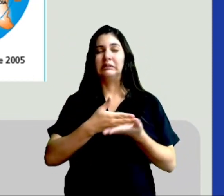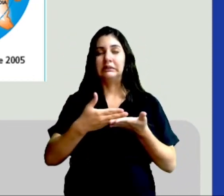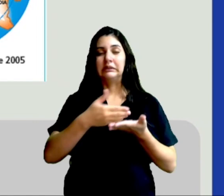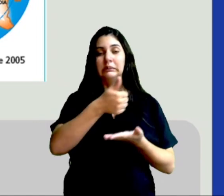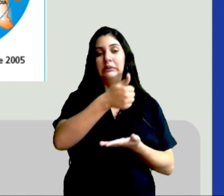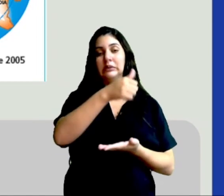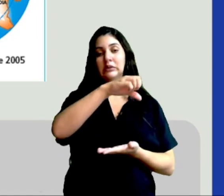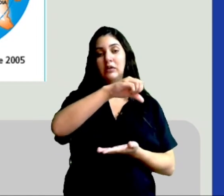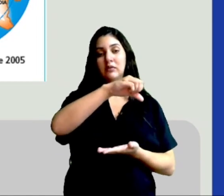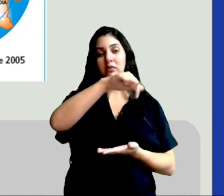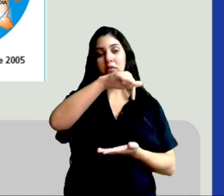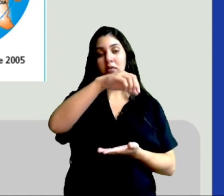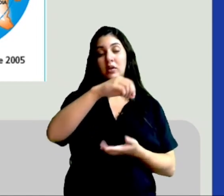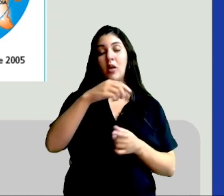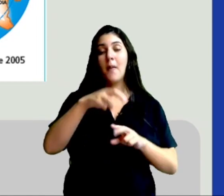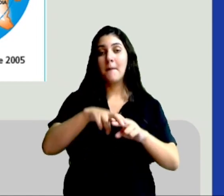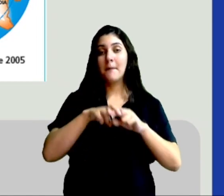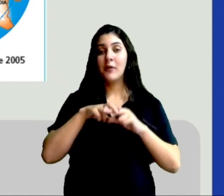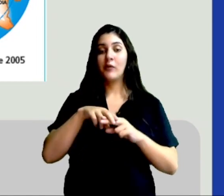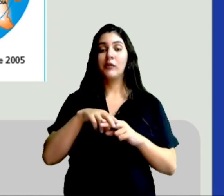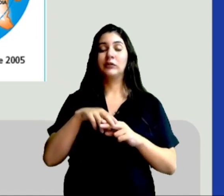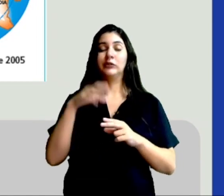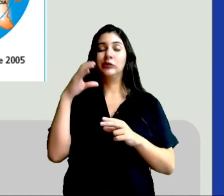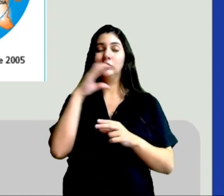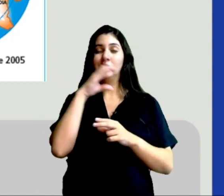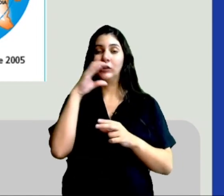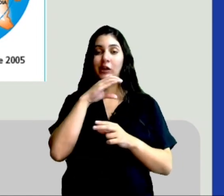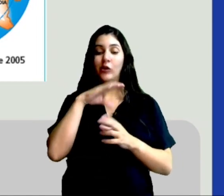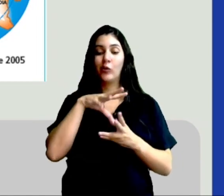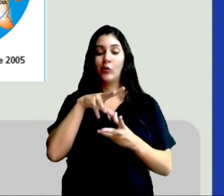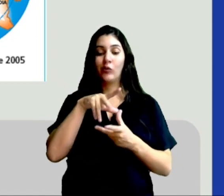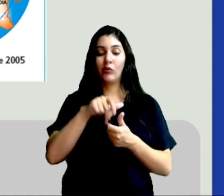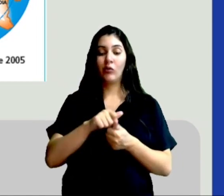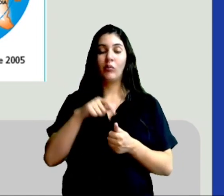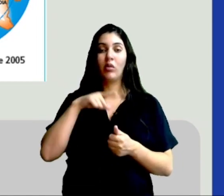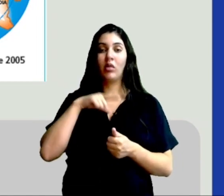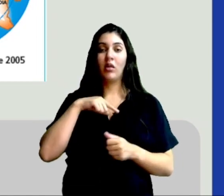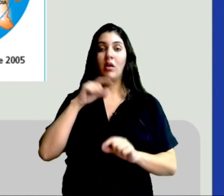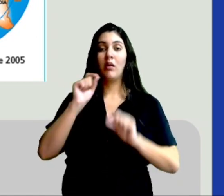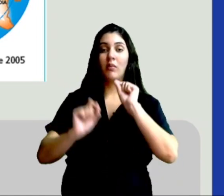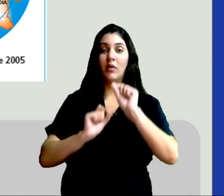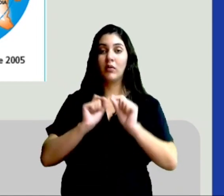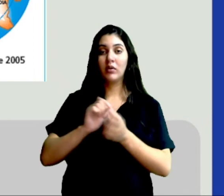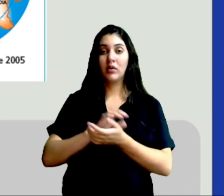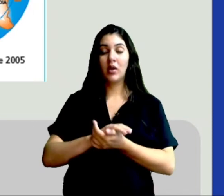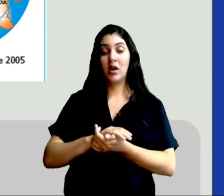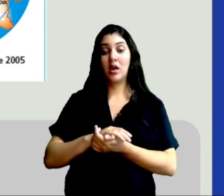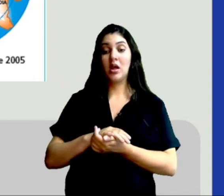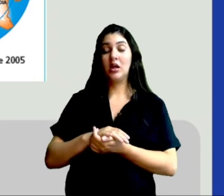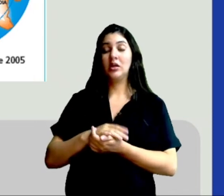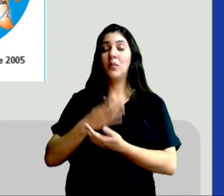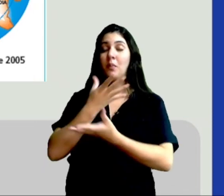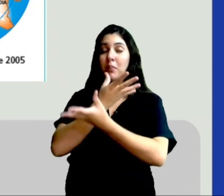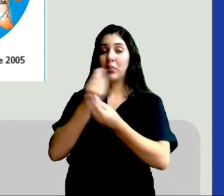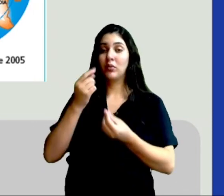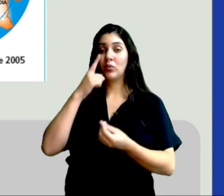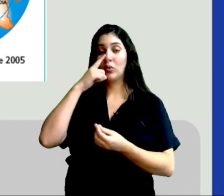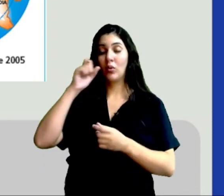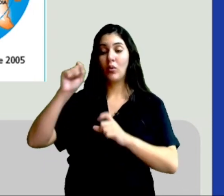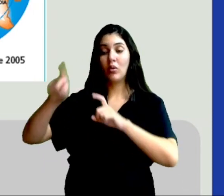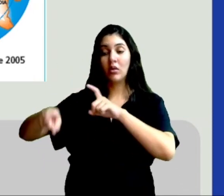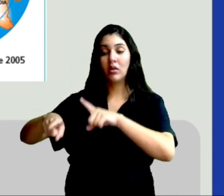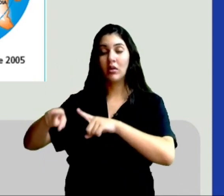né, por conta do aquecimento global, né, que ocorre pela poluição da atmosfera, né,